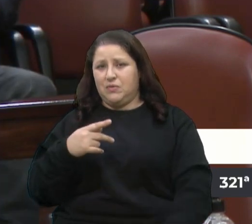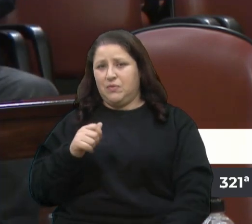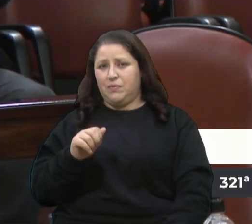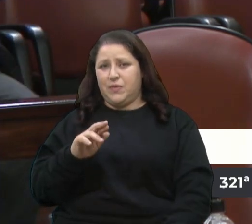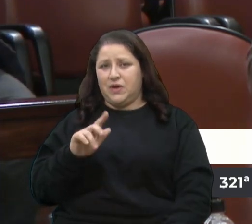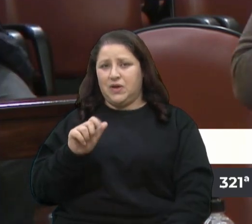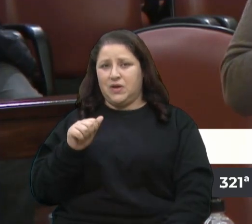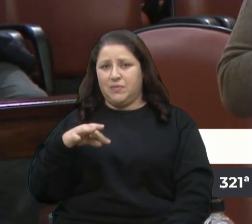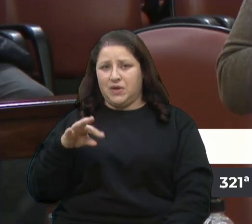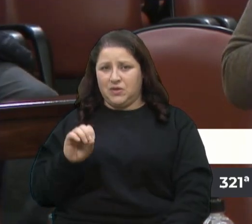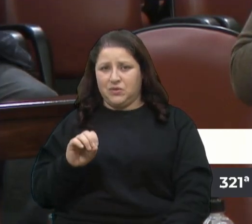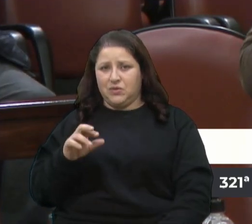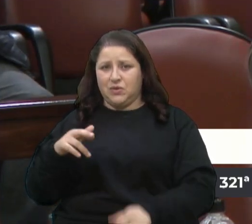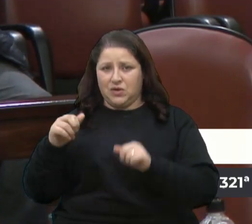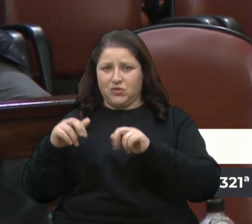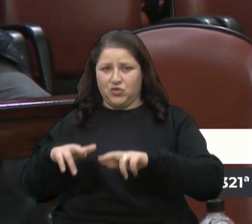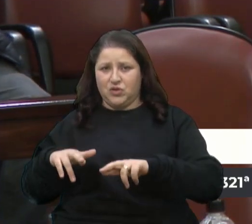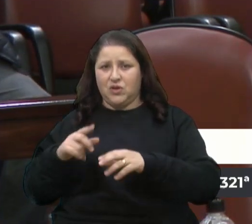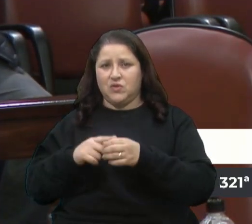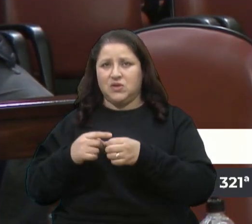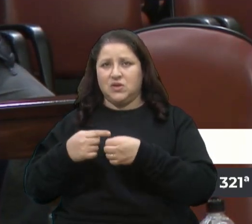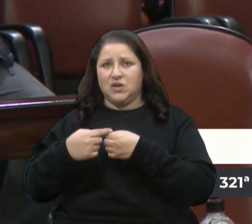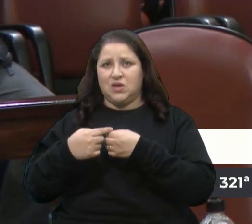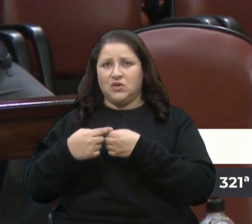como é que é o nome?